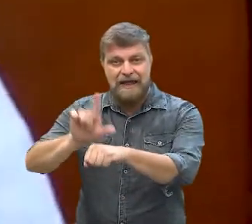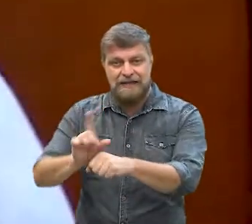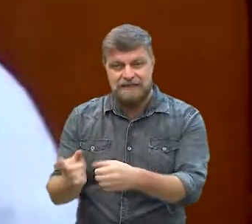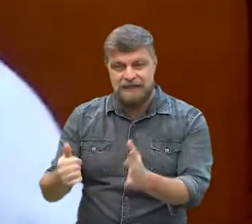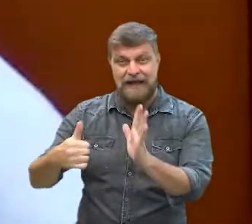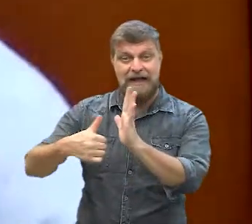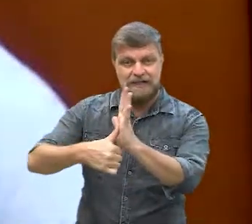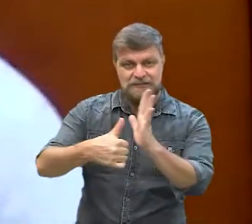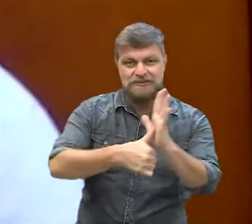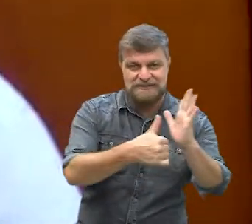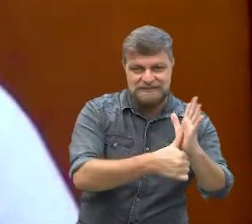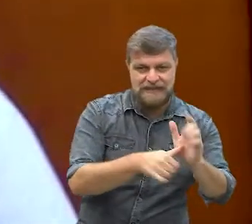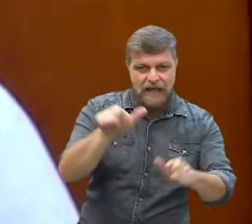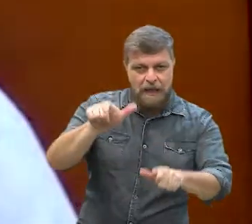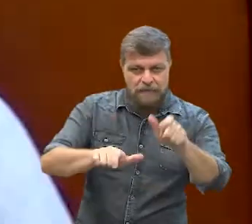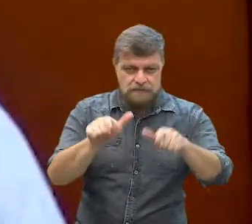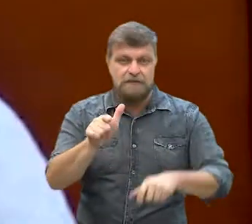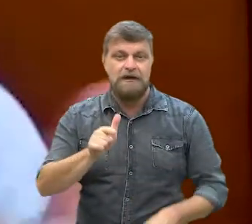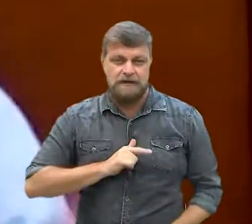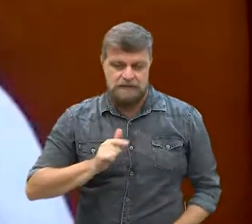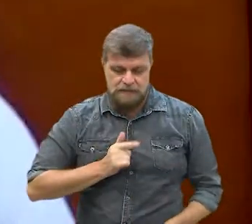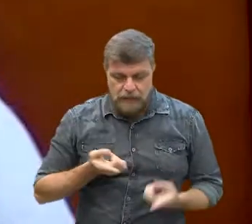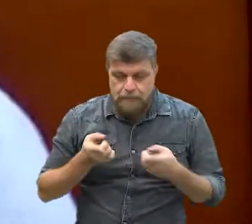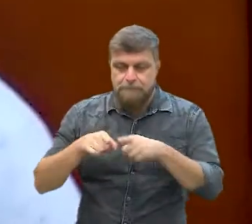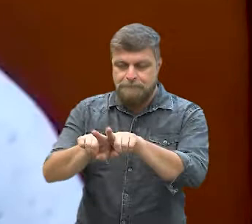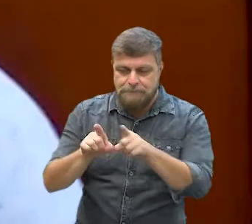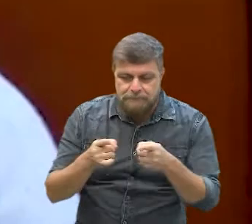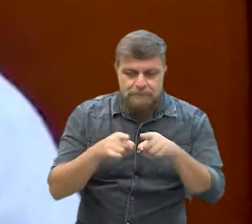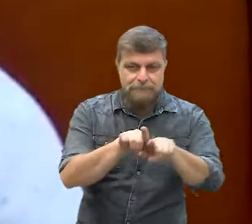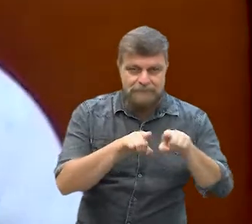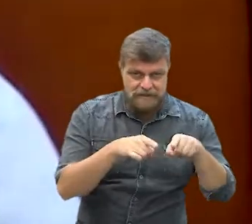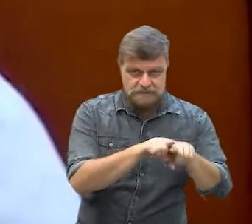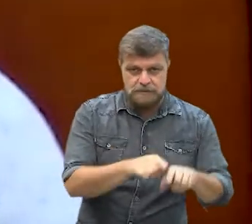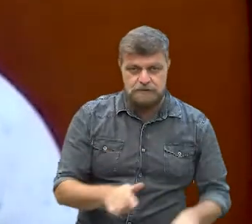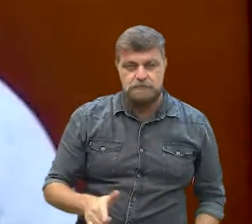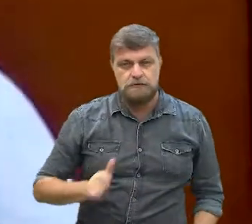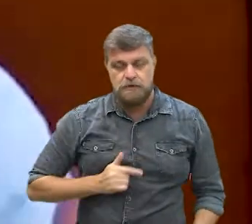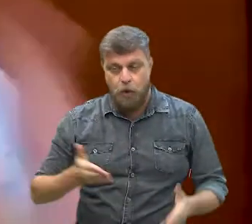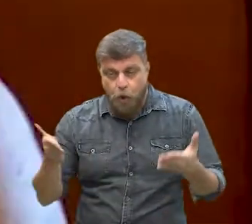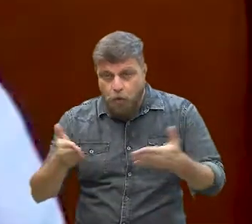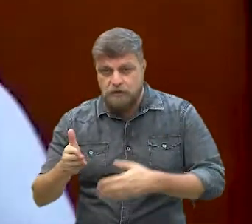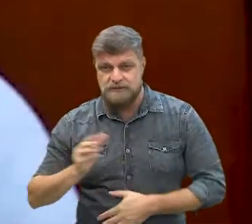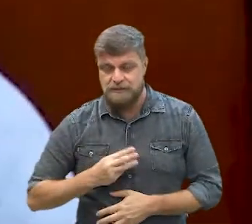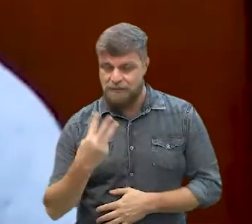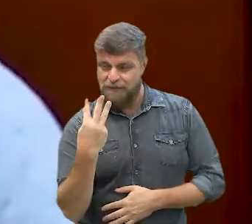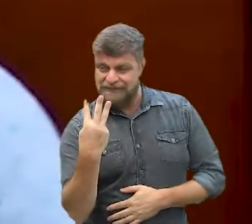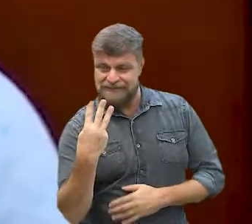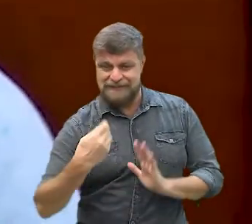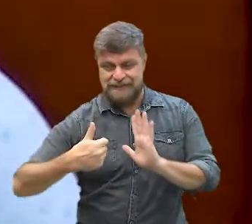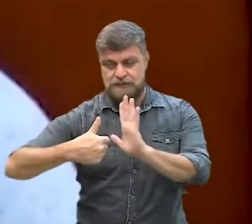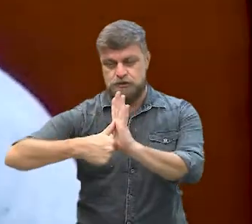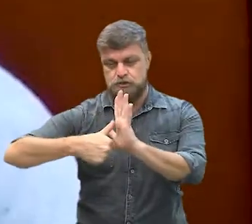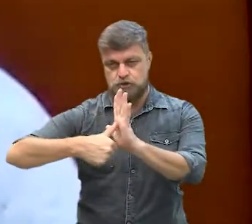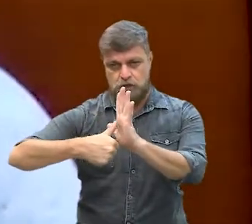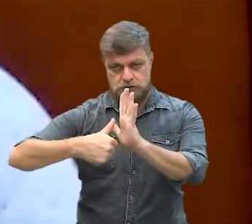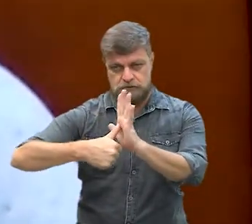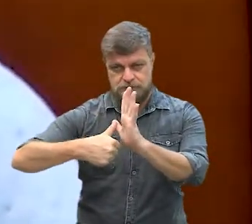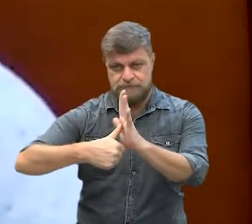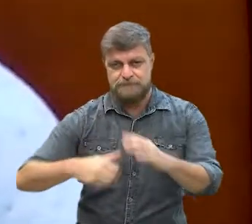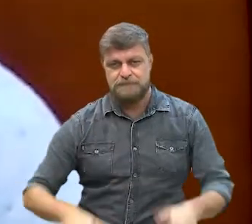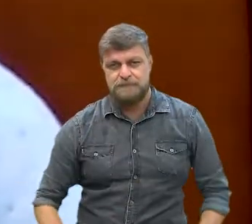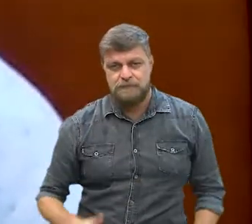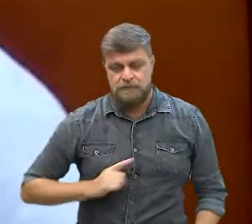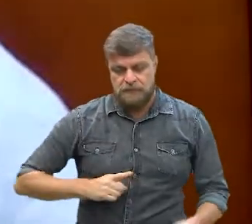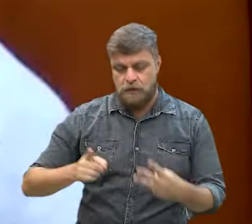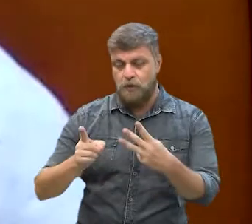se associar a outras pessoas, né? No caso, a gente tem mais parceiros agora, né? Atualmente, nós somos em 3 sócios, né? E